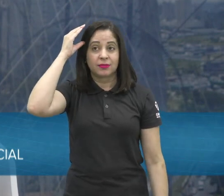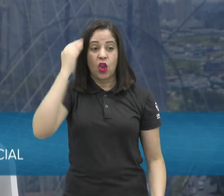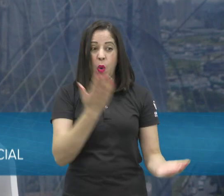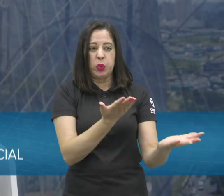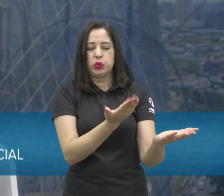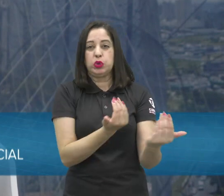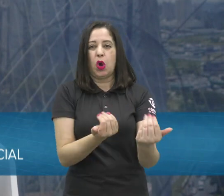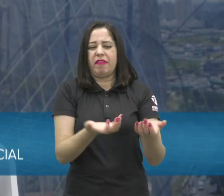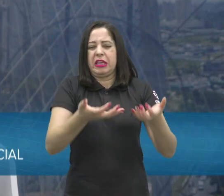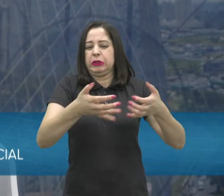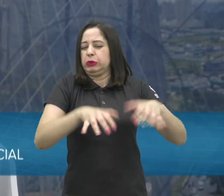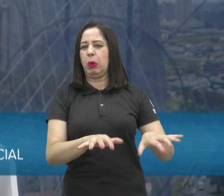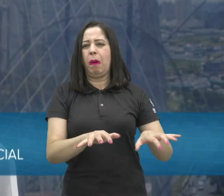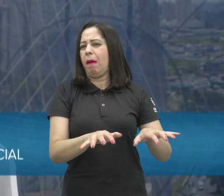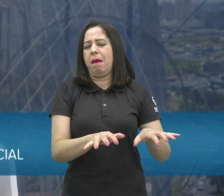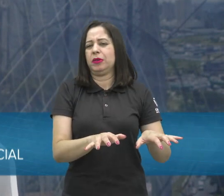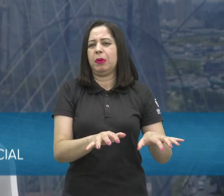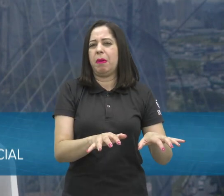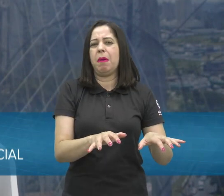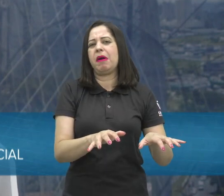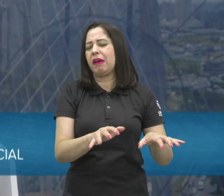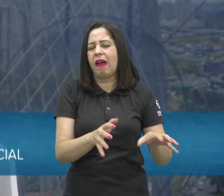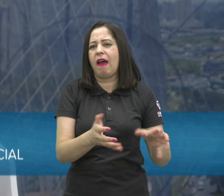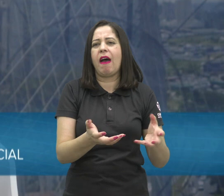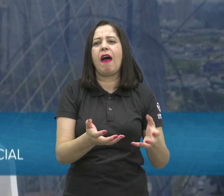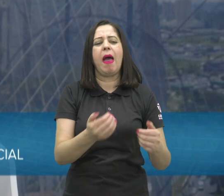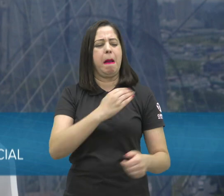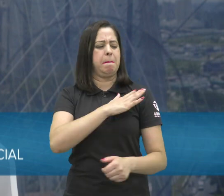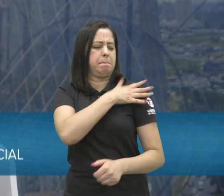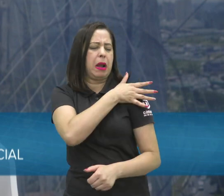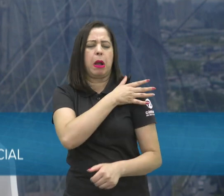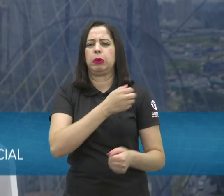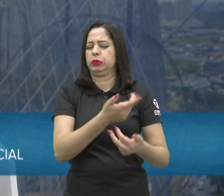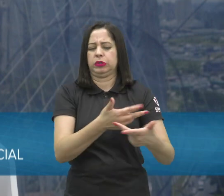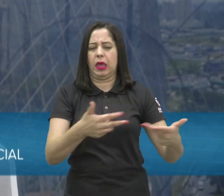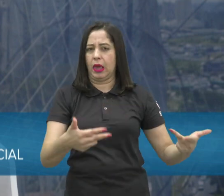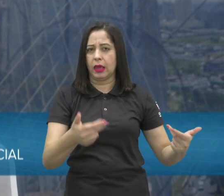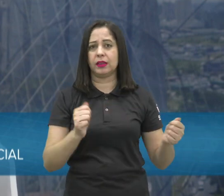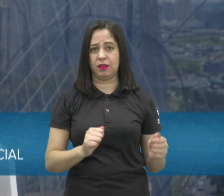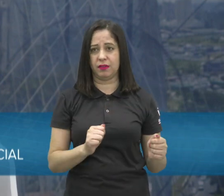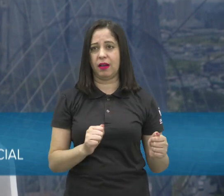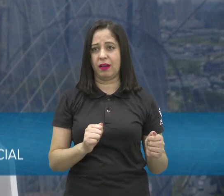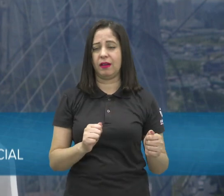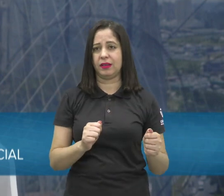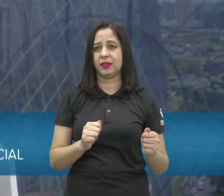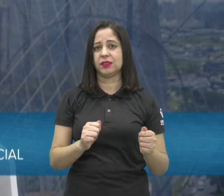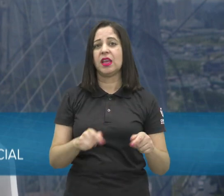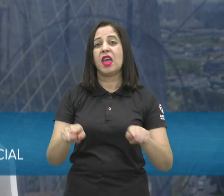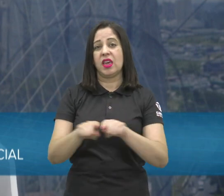forma. Então aí a gente vai pensar na filosofia, de como contribui, né, o conhecimento dessa forma para desmistificar